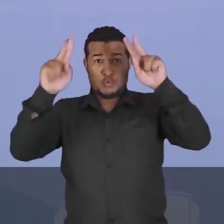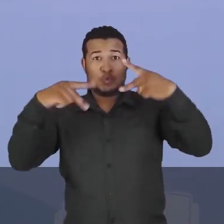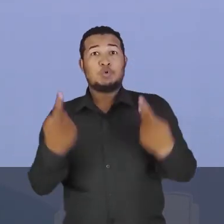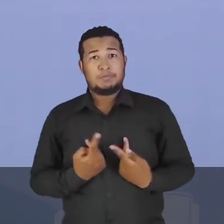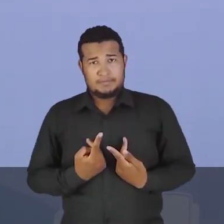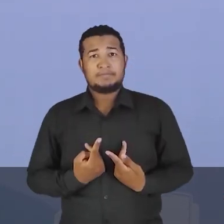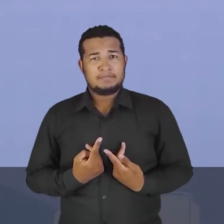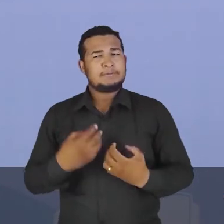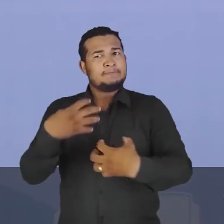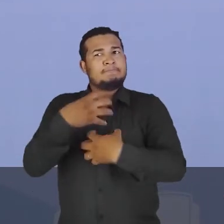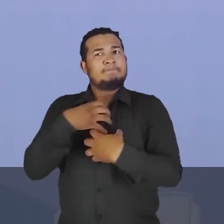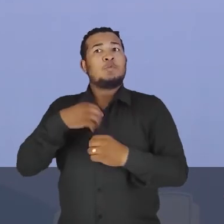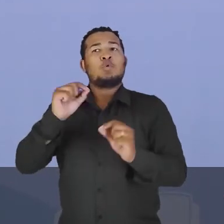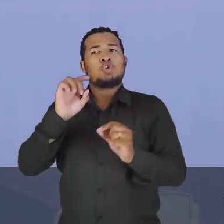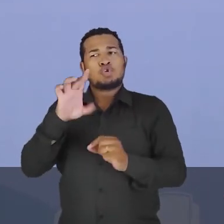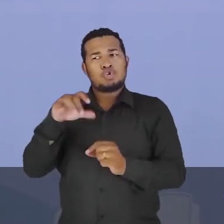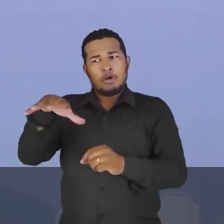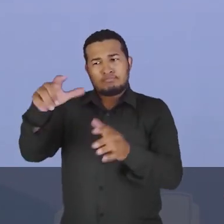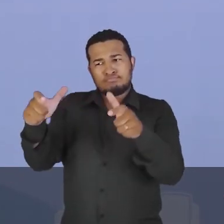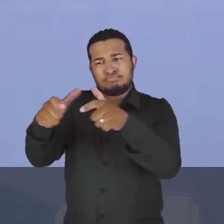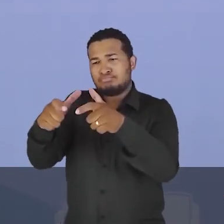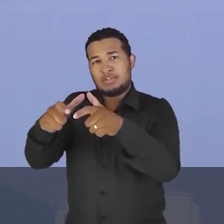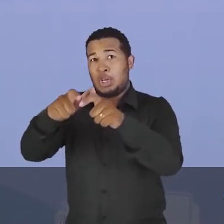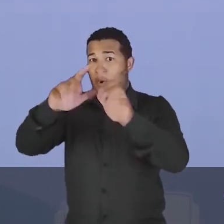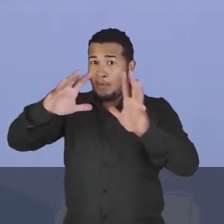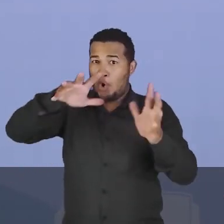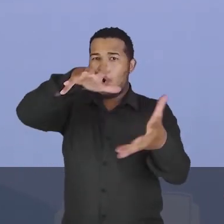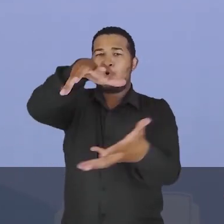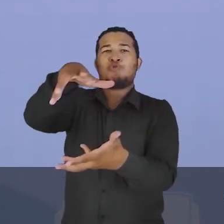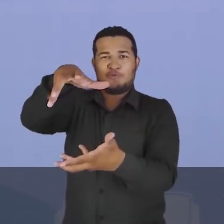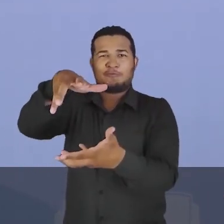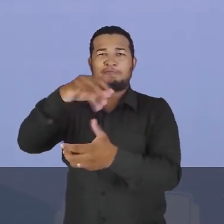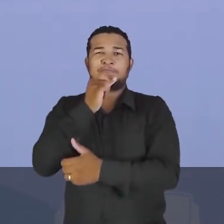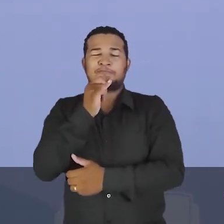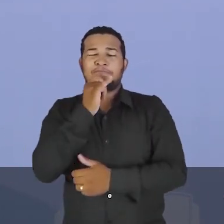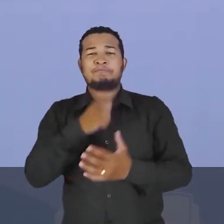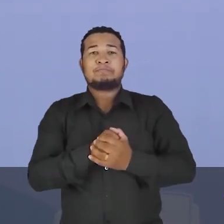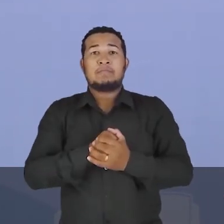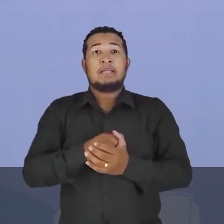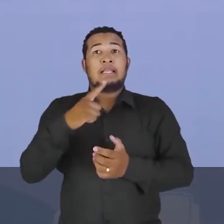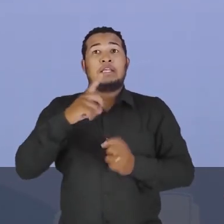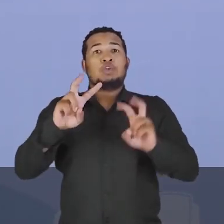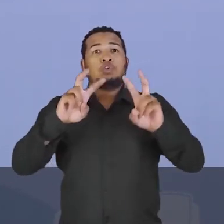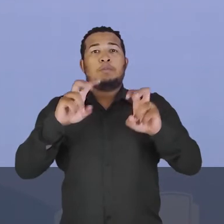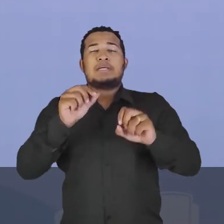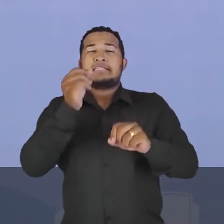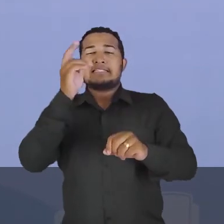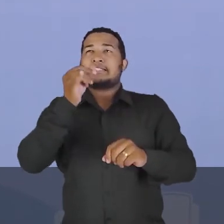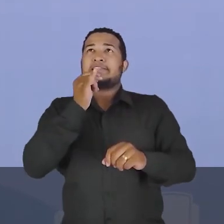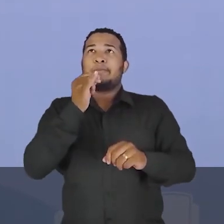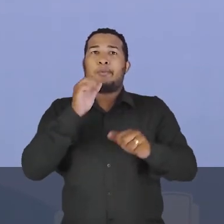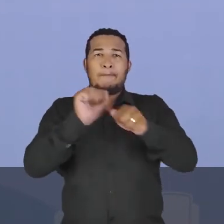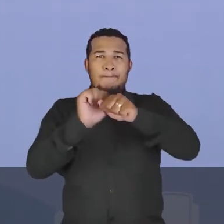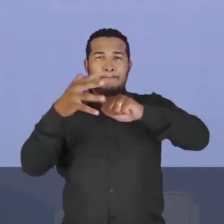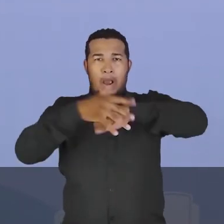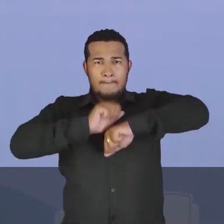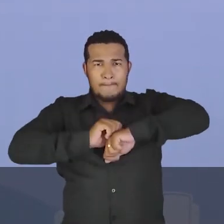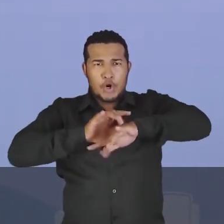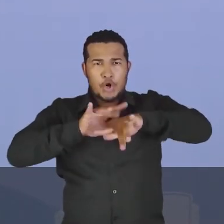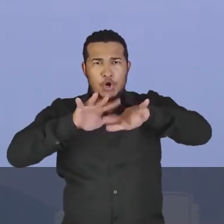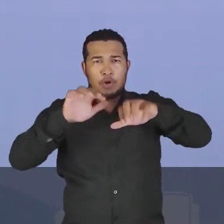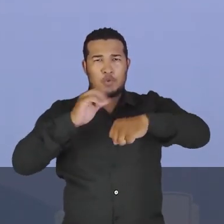numa esfera internacional, numa esfera global. Quando a gente tem, por exemplo, a questão de pandemias, por exemplo, a gente tem